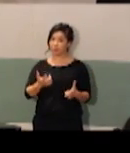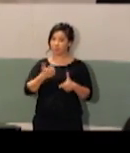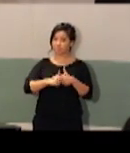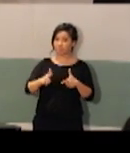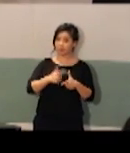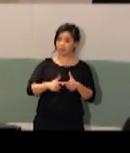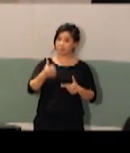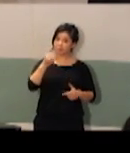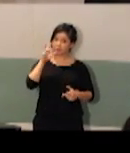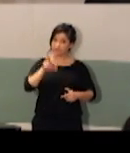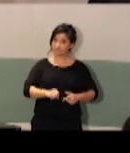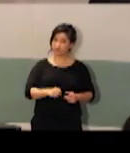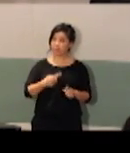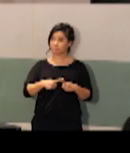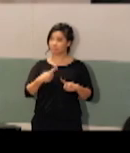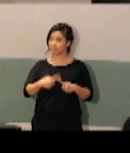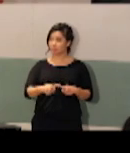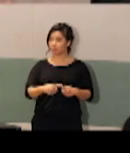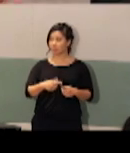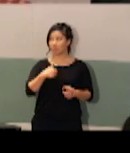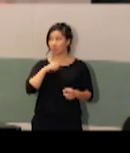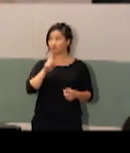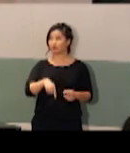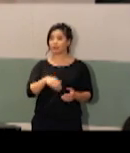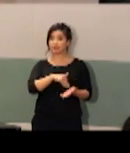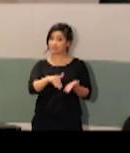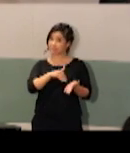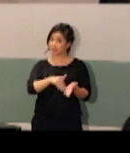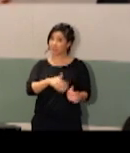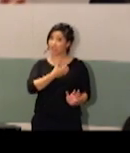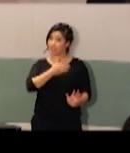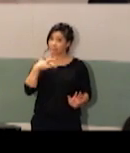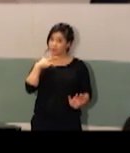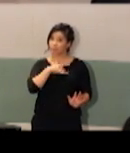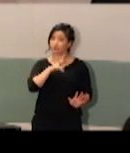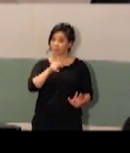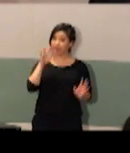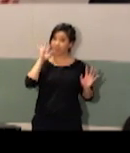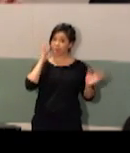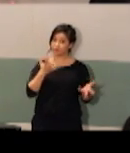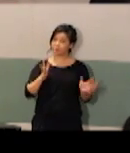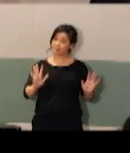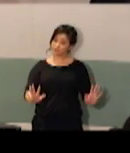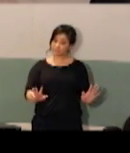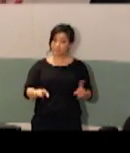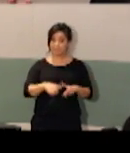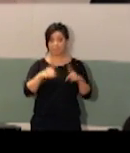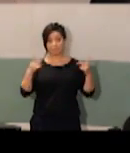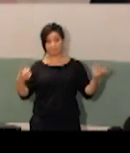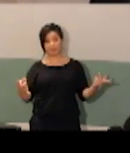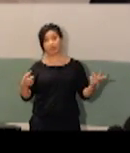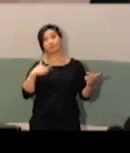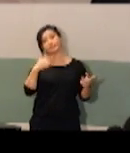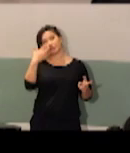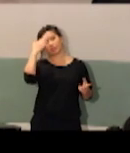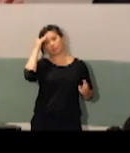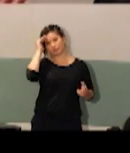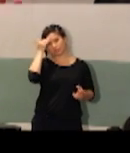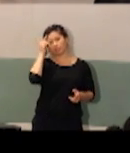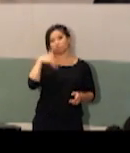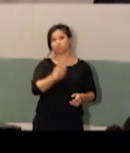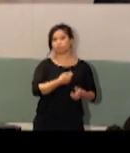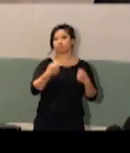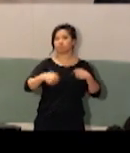6 meses. Mas eu entendo que nós devemos ampliar a atenção básica. Apenas 27% da população do Distrito Federal